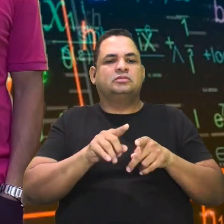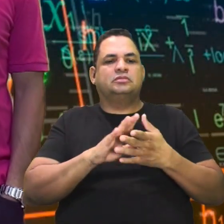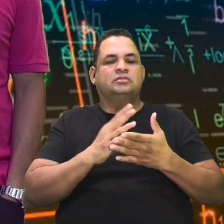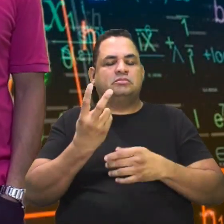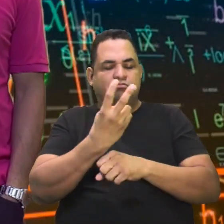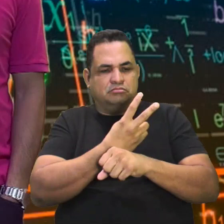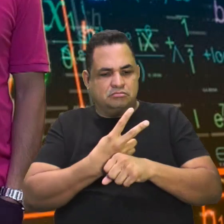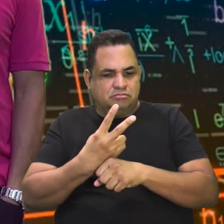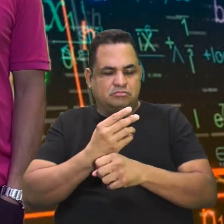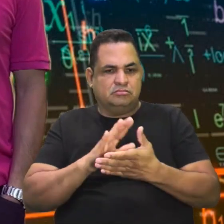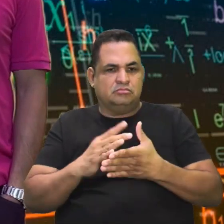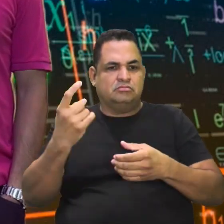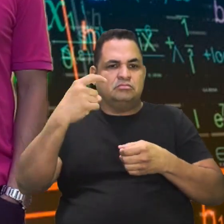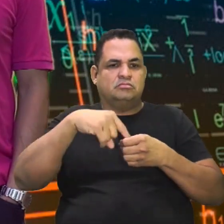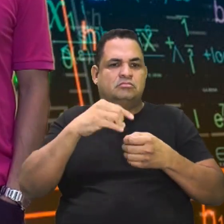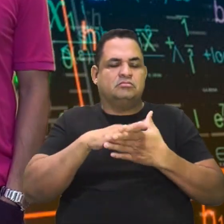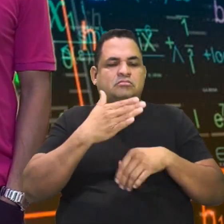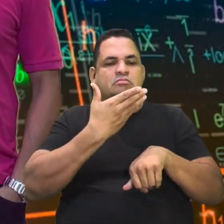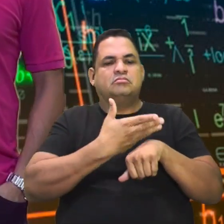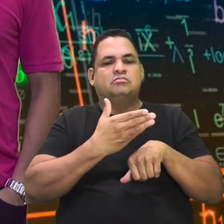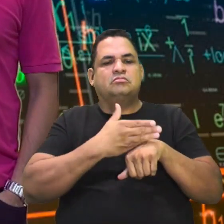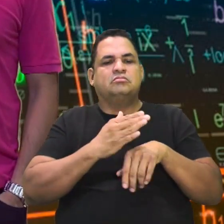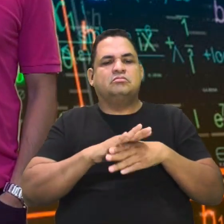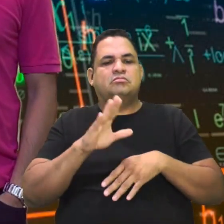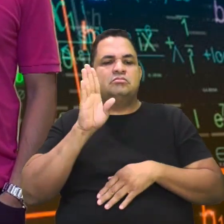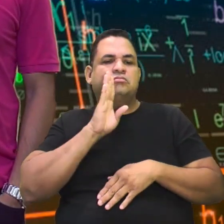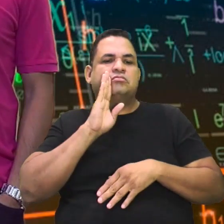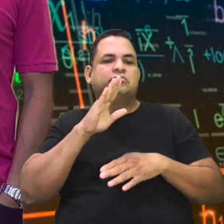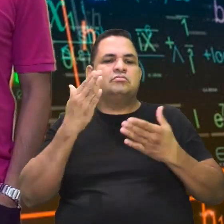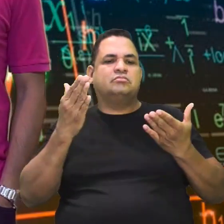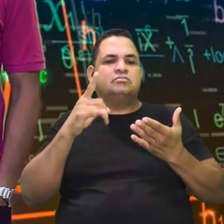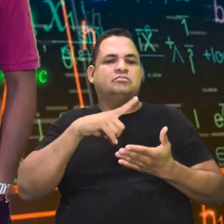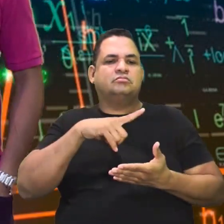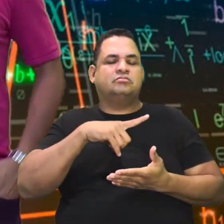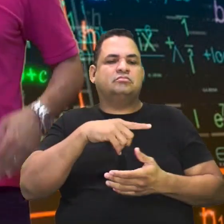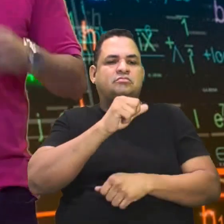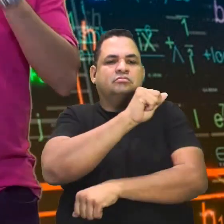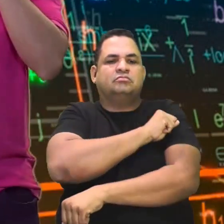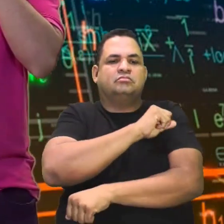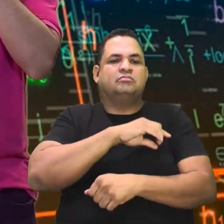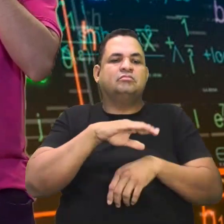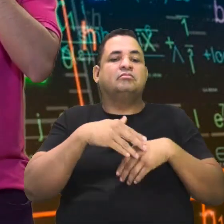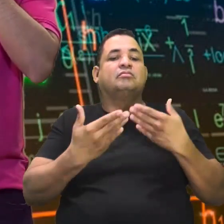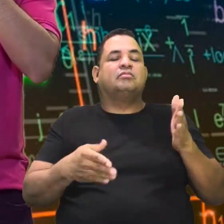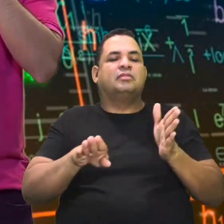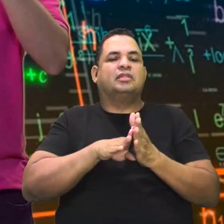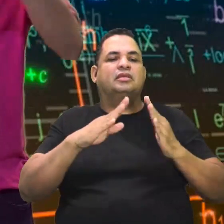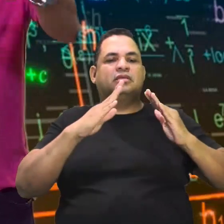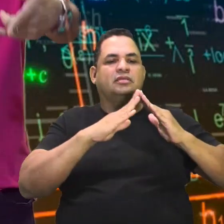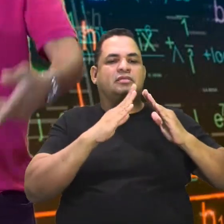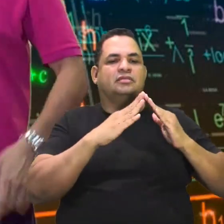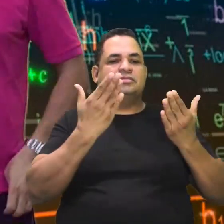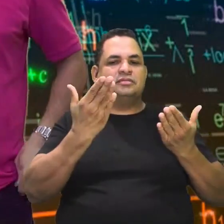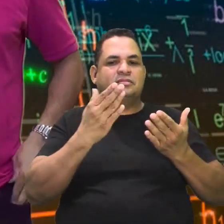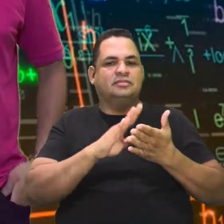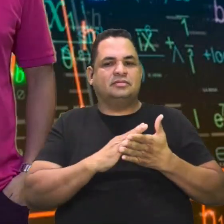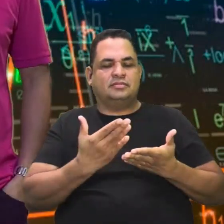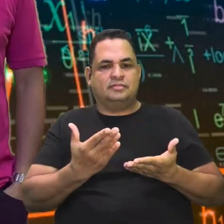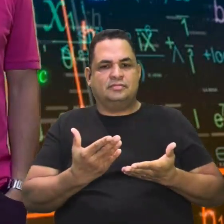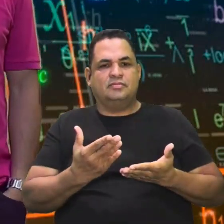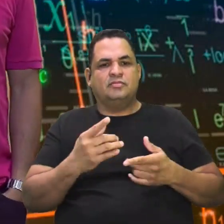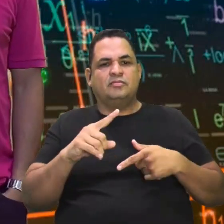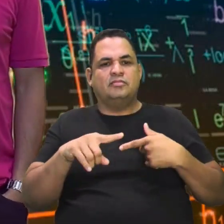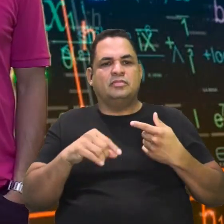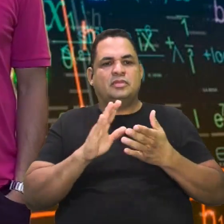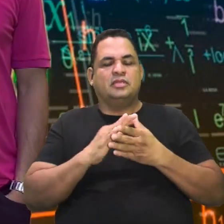essa busca aqui, esse resgate. Esses testes de raciocínio lógico é legal porque tem aluno que diz que depois chega em casa e a primeira